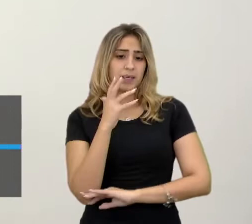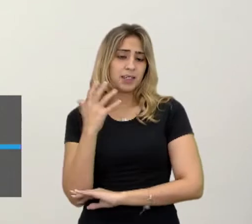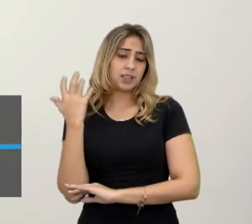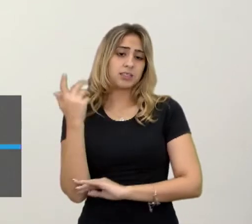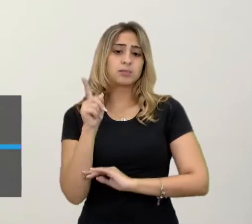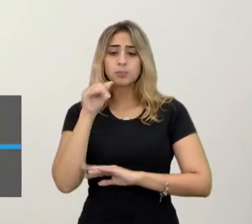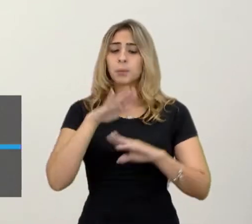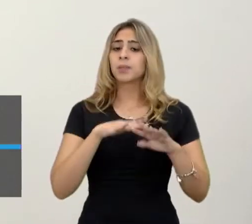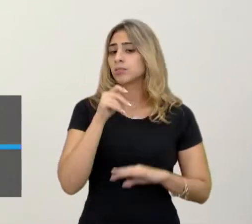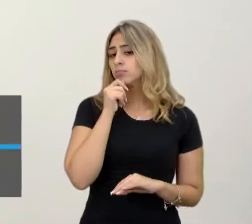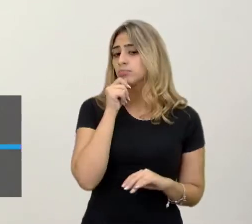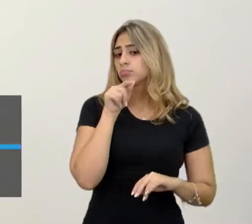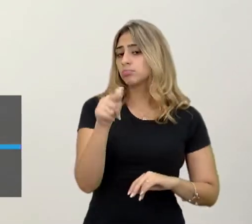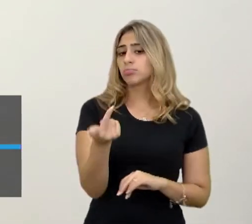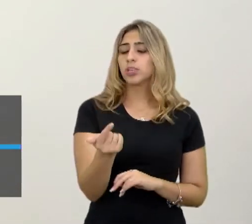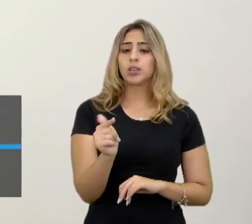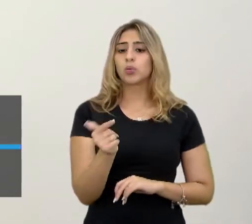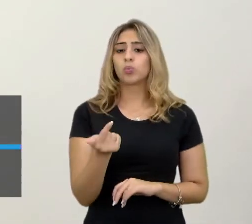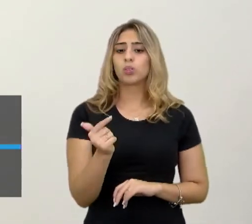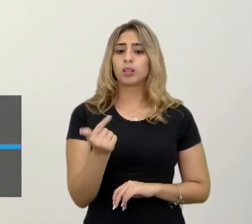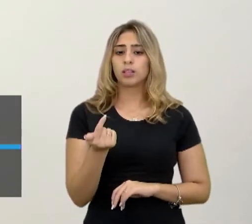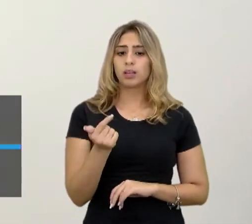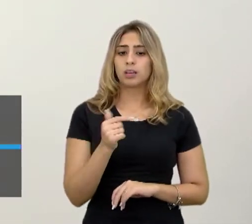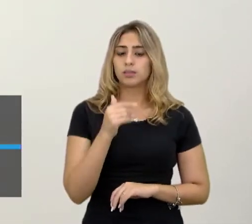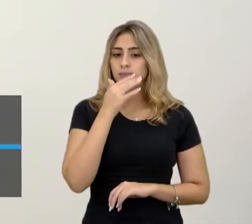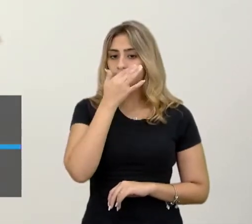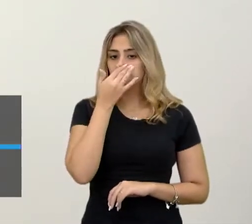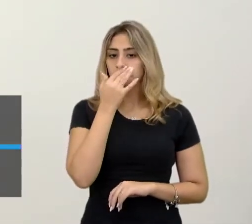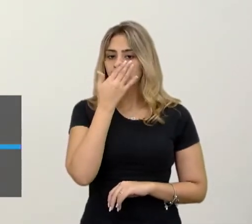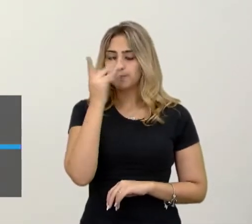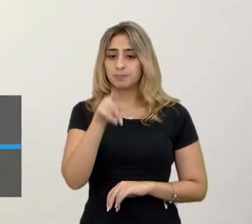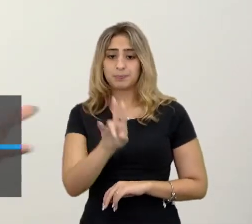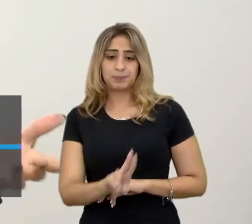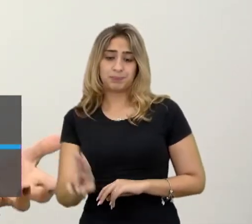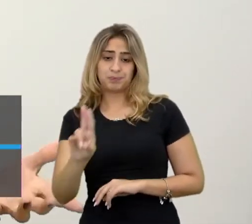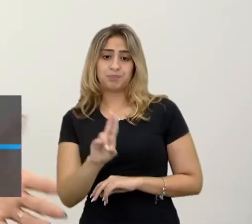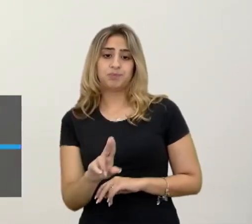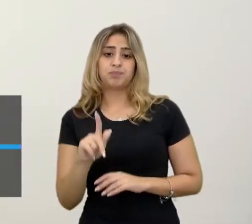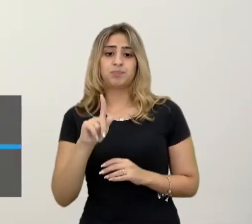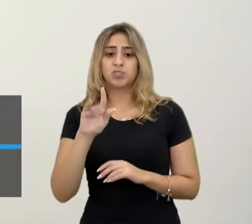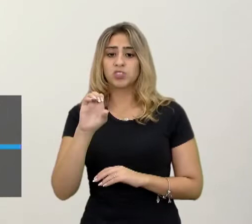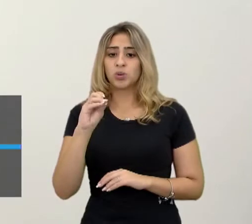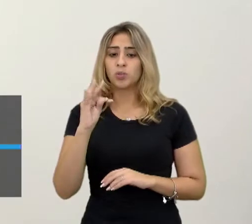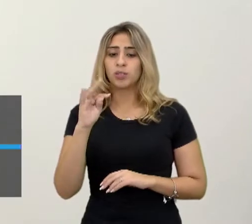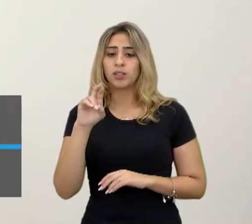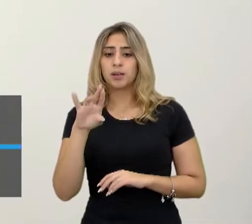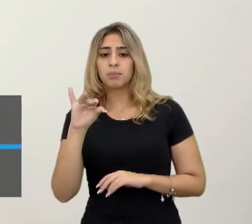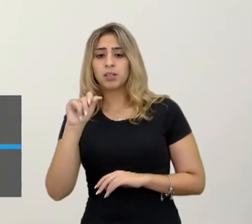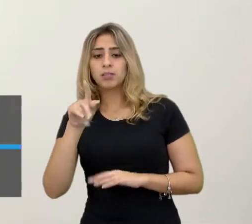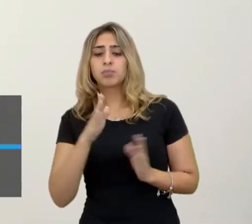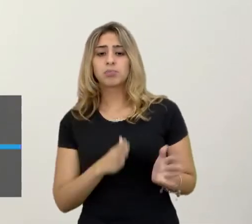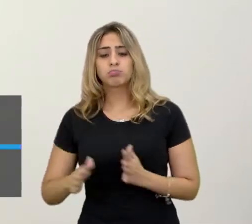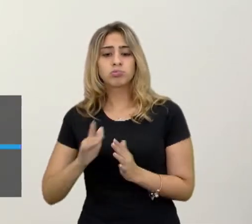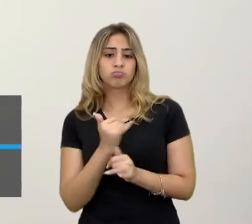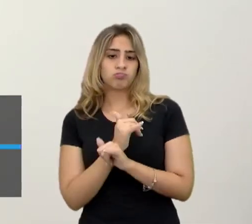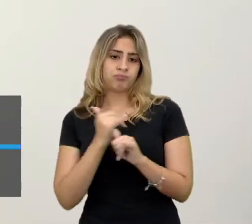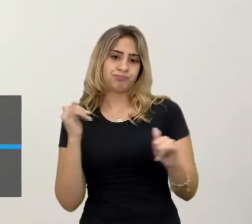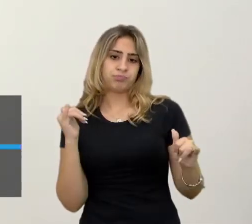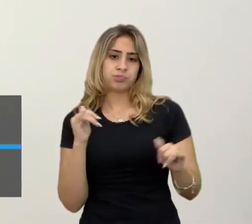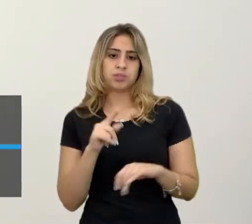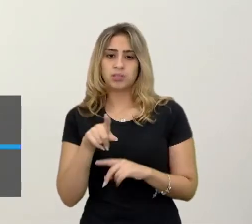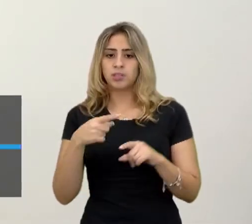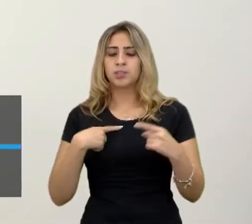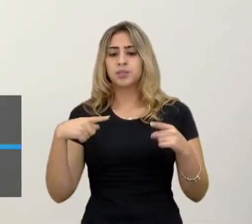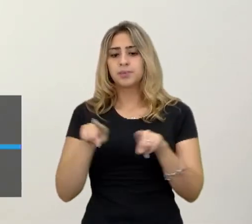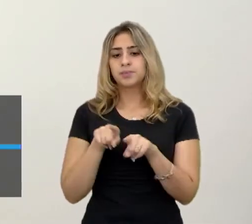mas ainda não tem essa a utilização da geotérmica para a produção de eletricidade. E aí